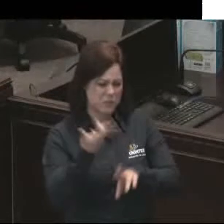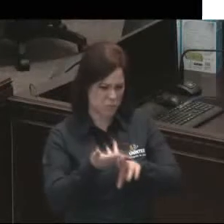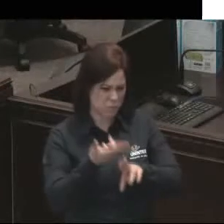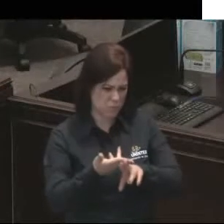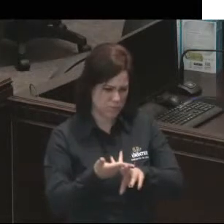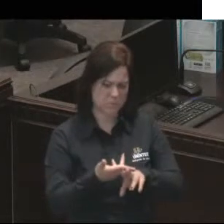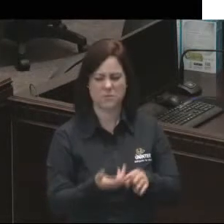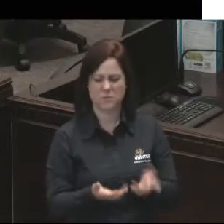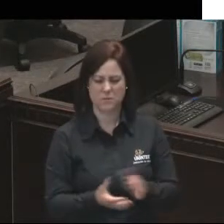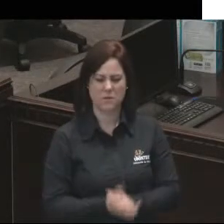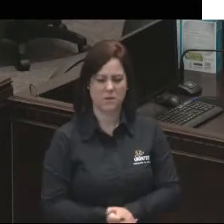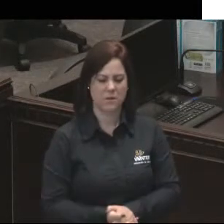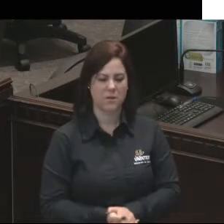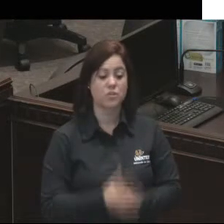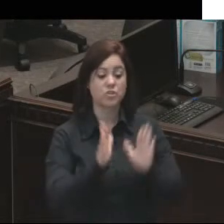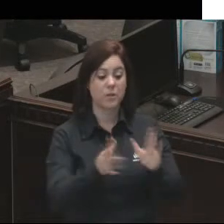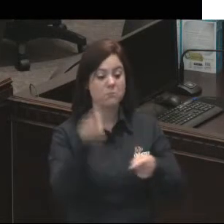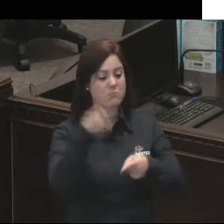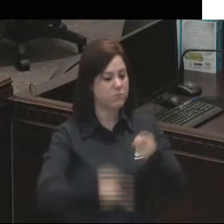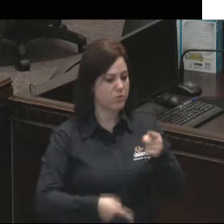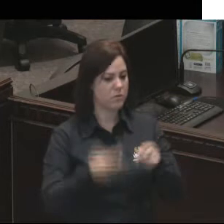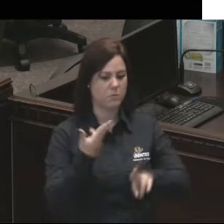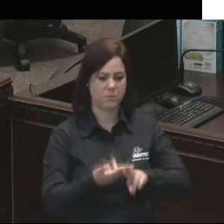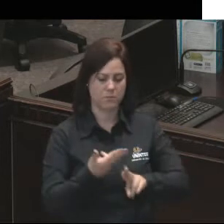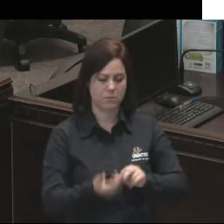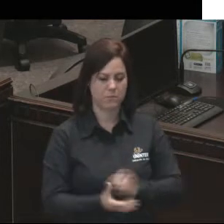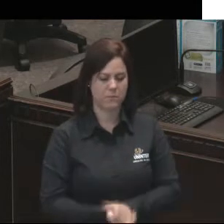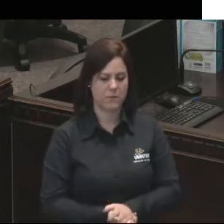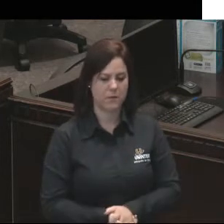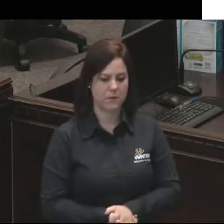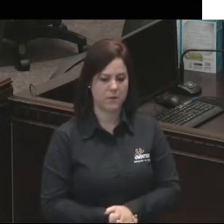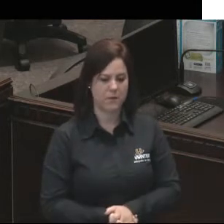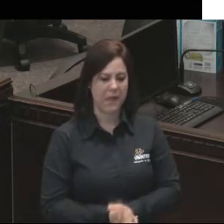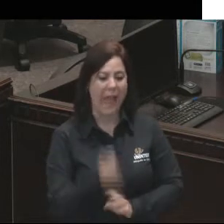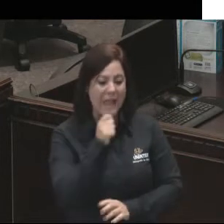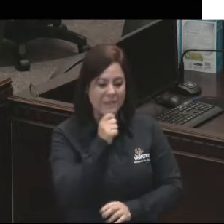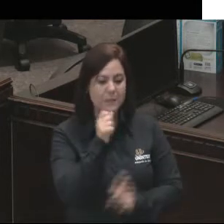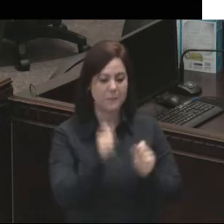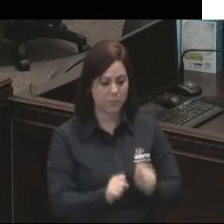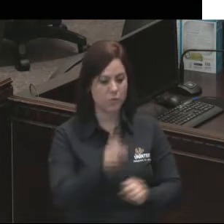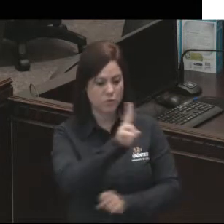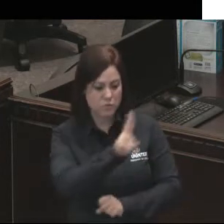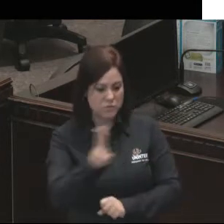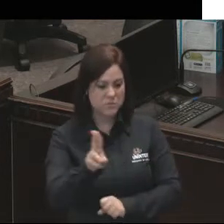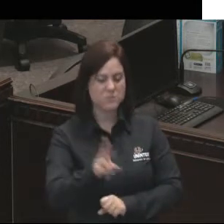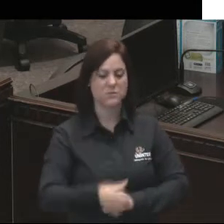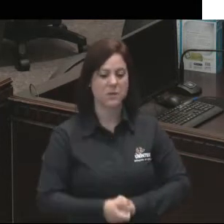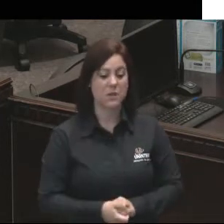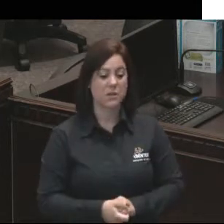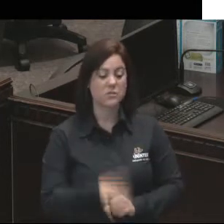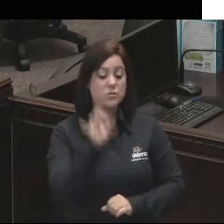comentei, que eles já foram, então, banidos. Ainda pode ser usado o DDT só para a saúde pública, em